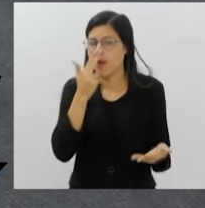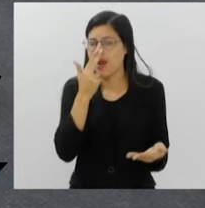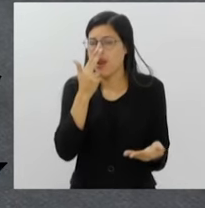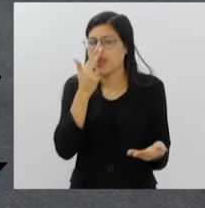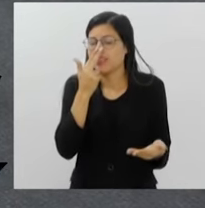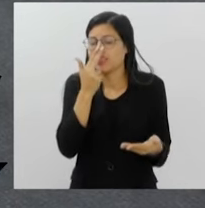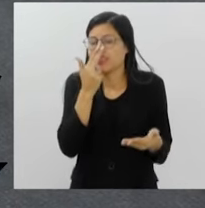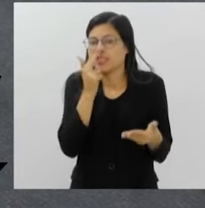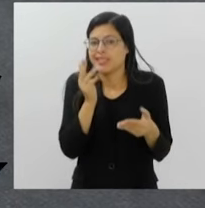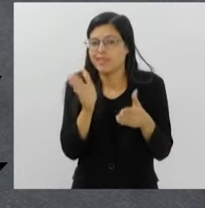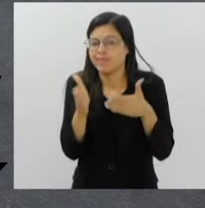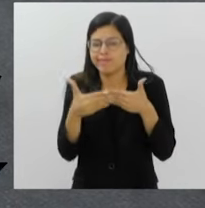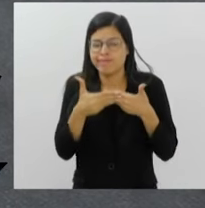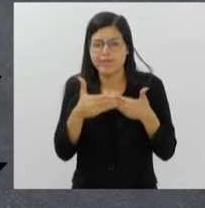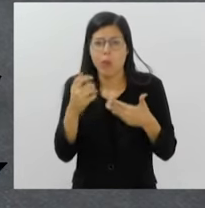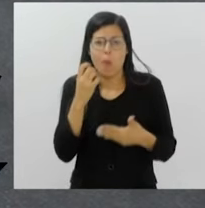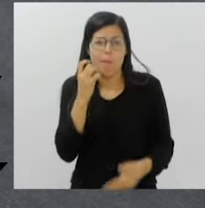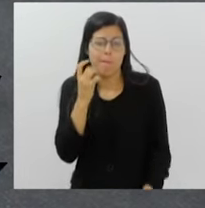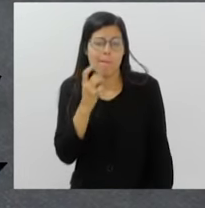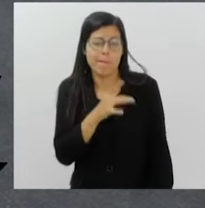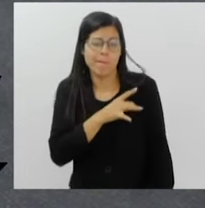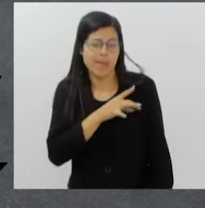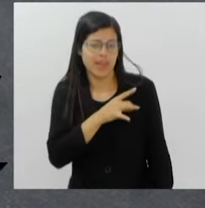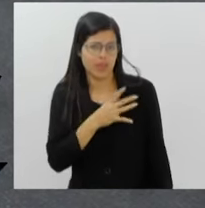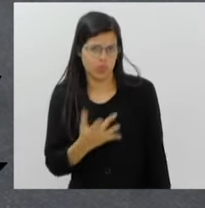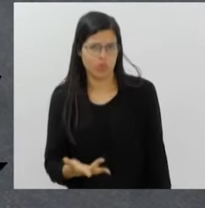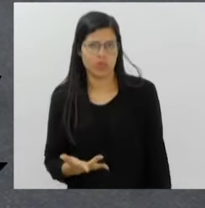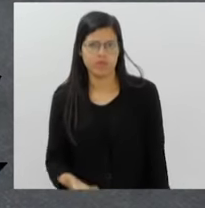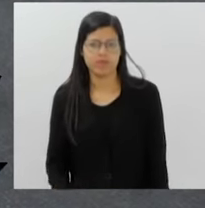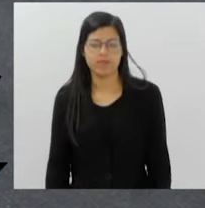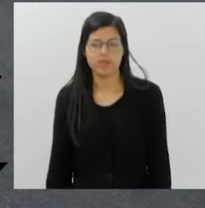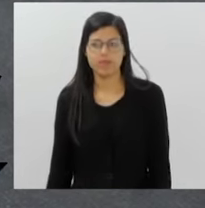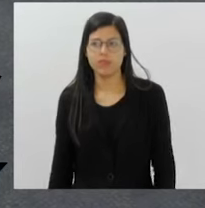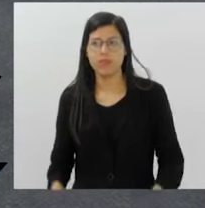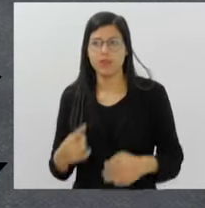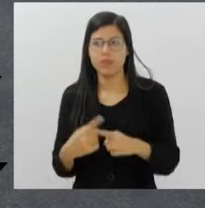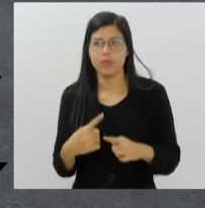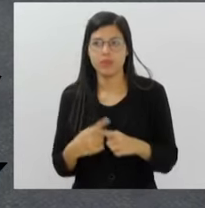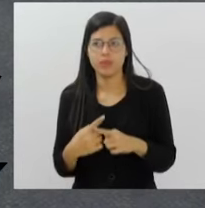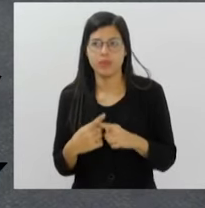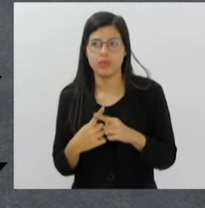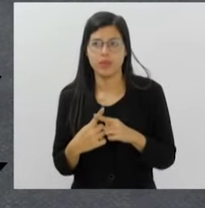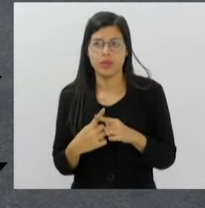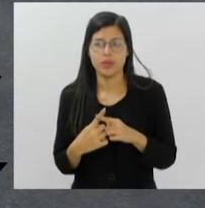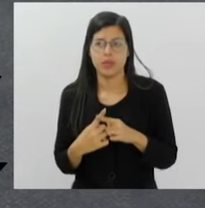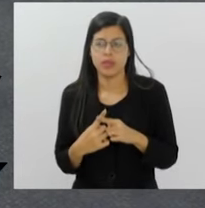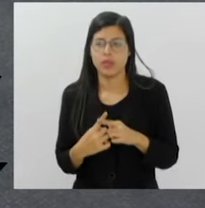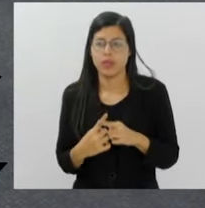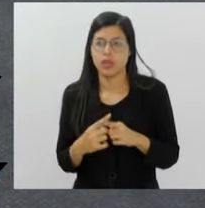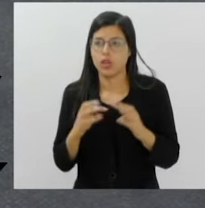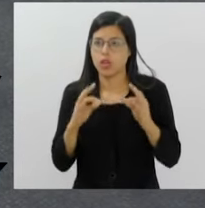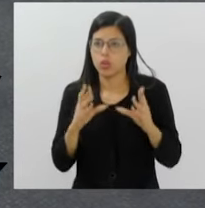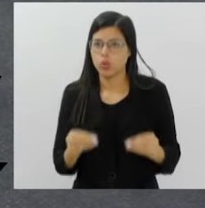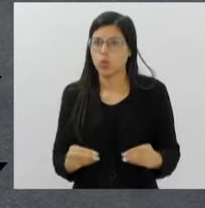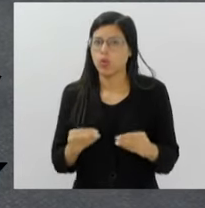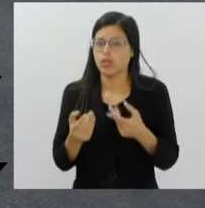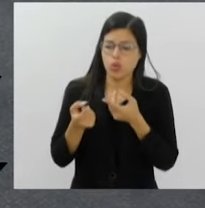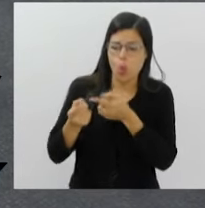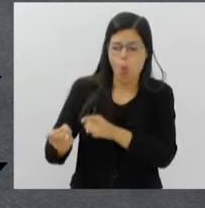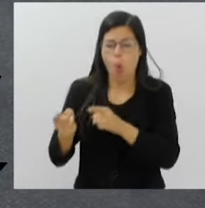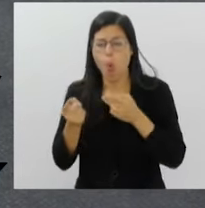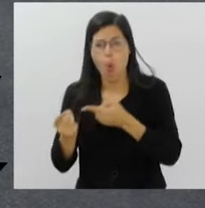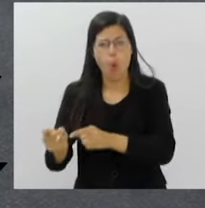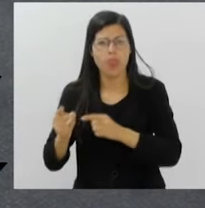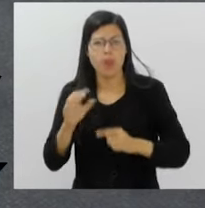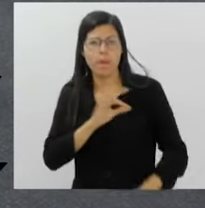com medo. Essa é a realidade, presidente. Porque qualquer coisa querem massacrar os nossos policiais. Eu só falo uma coisa.